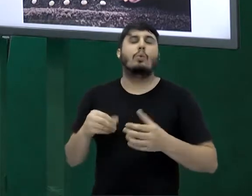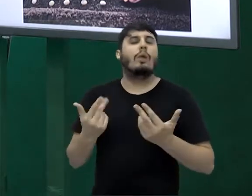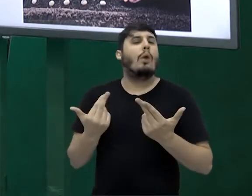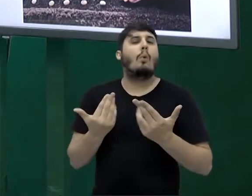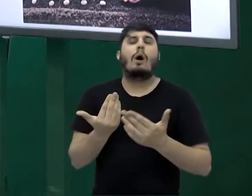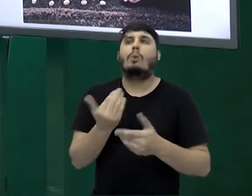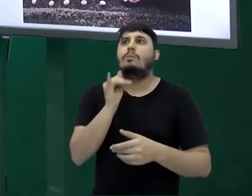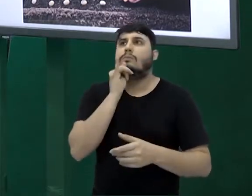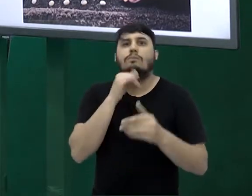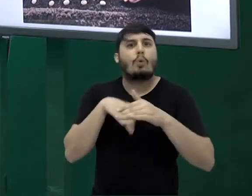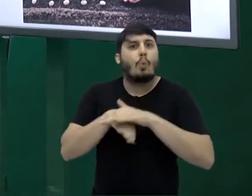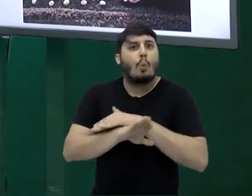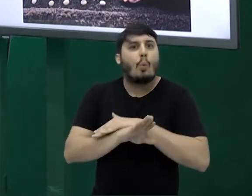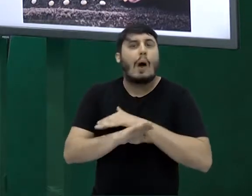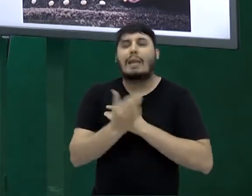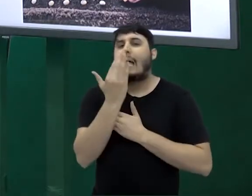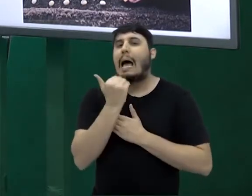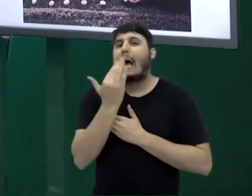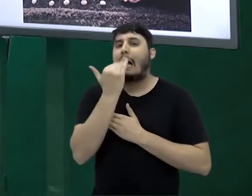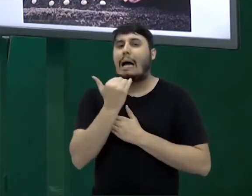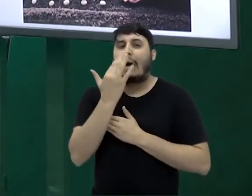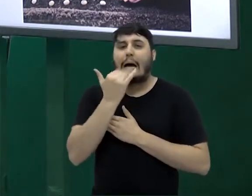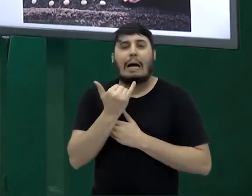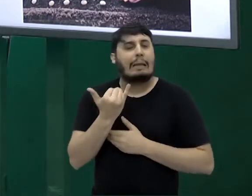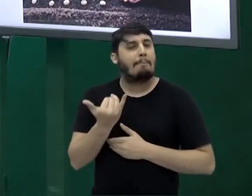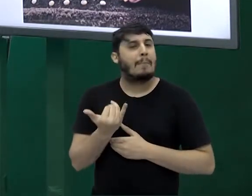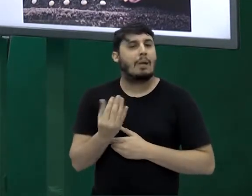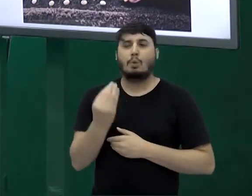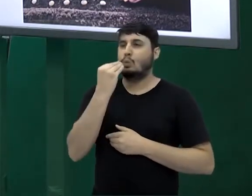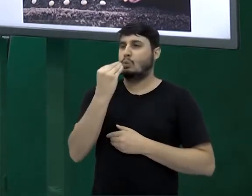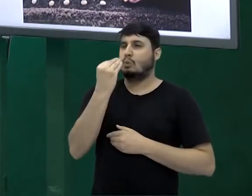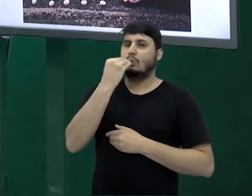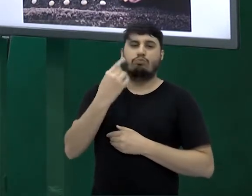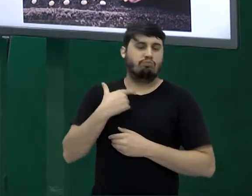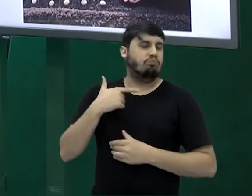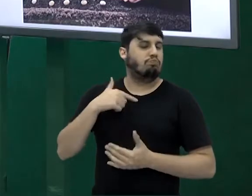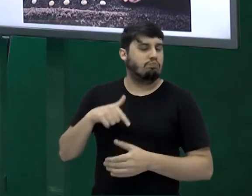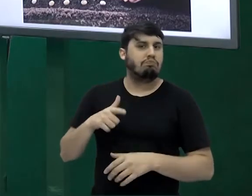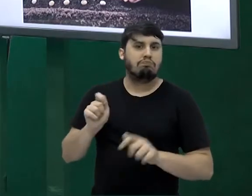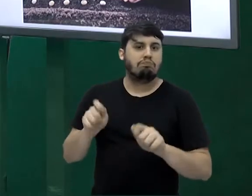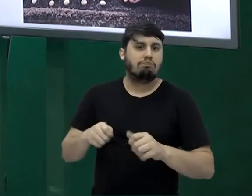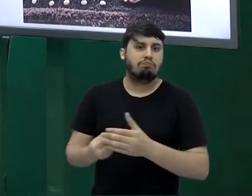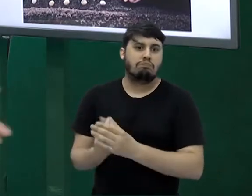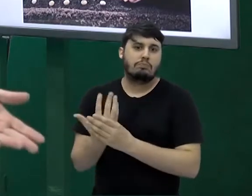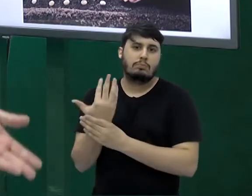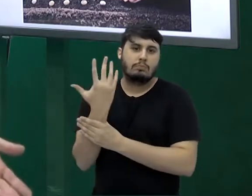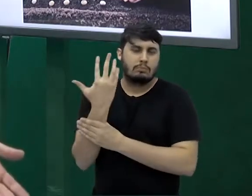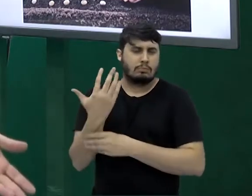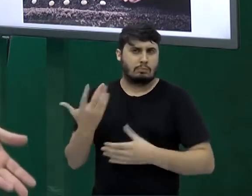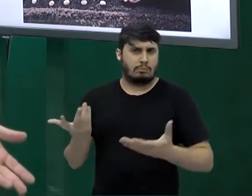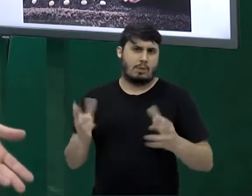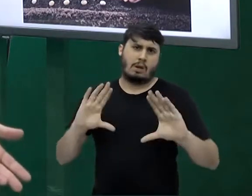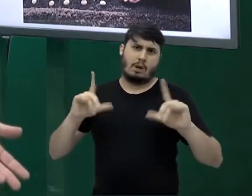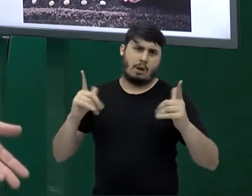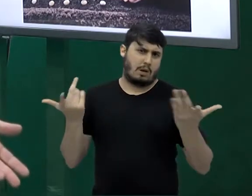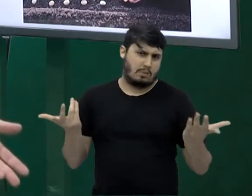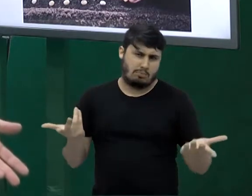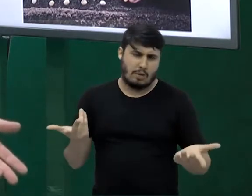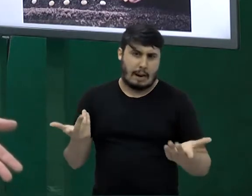que as plantas tivessem uma maior capacidade de se espalhar pelo ambiente. Lógico, também não faz mágica,